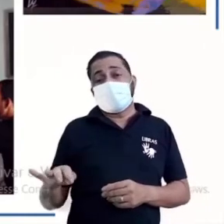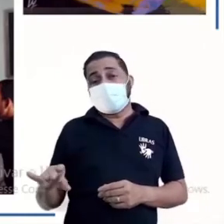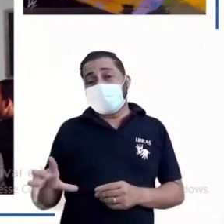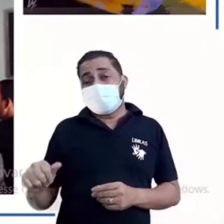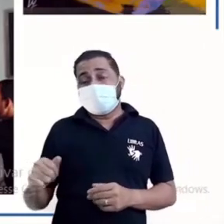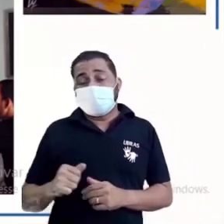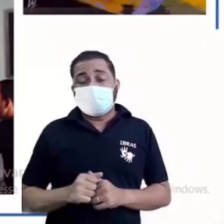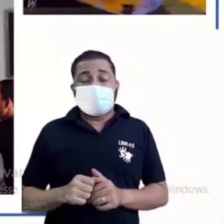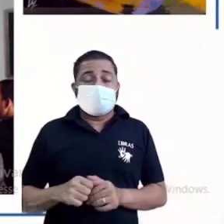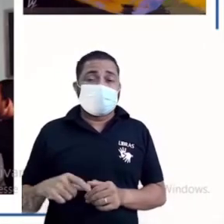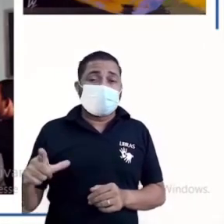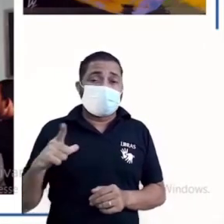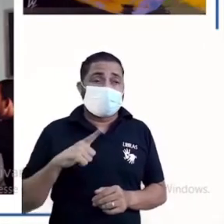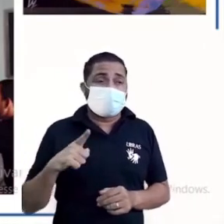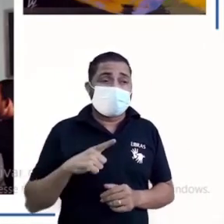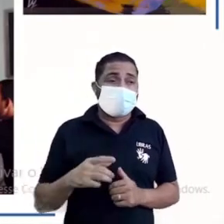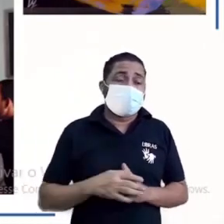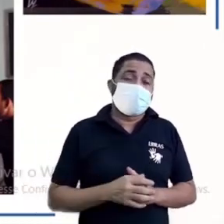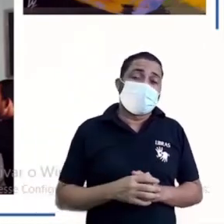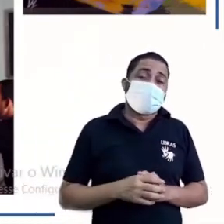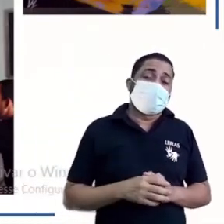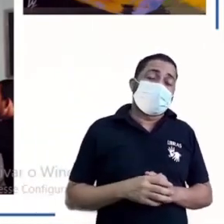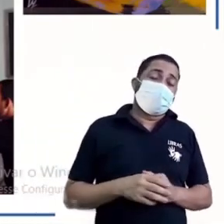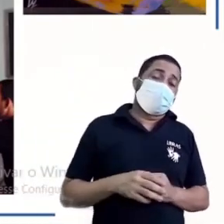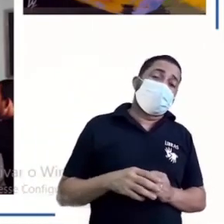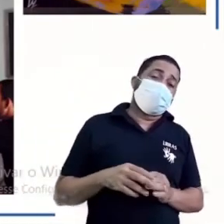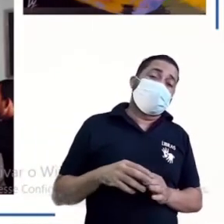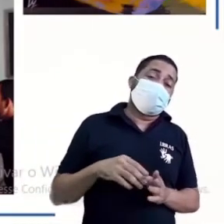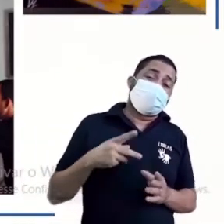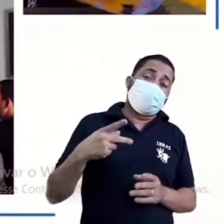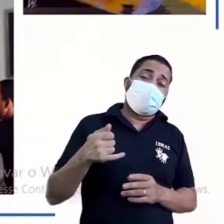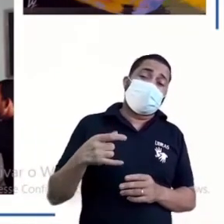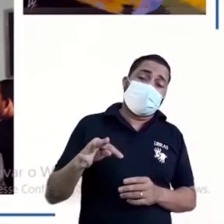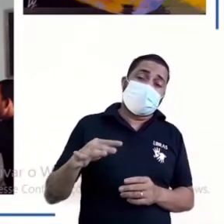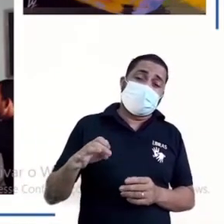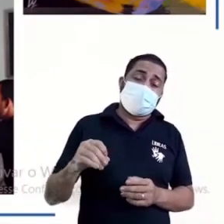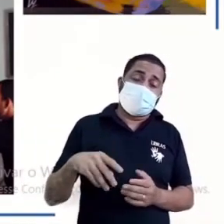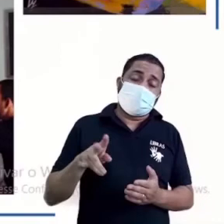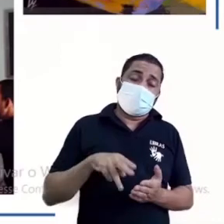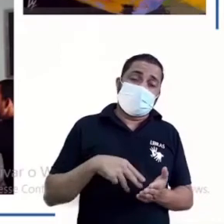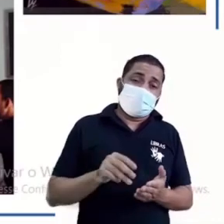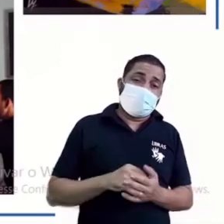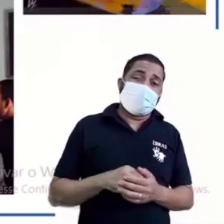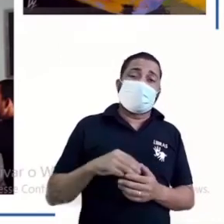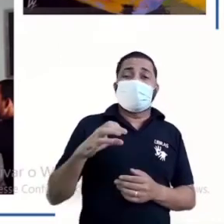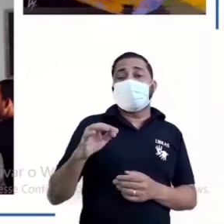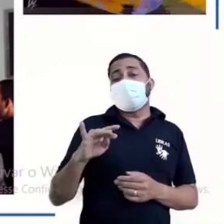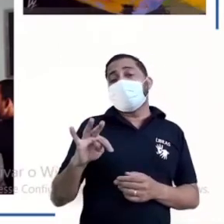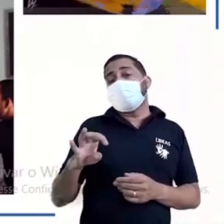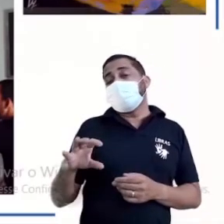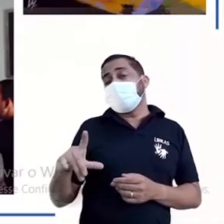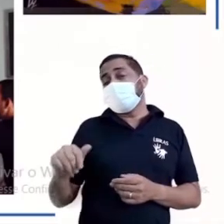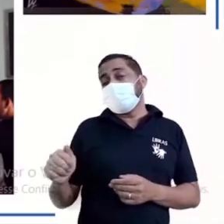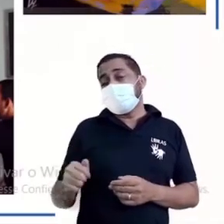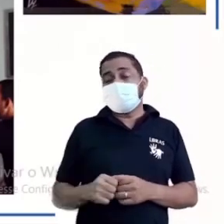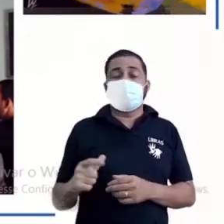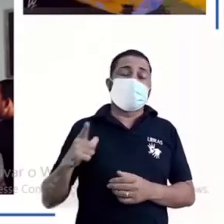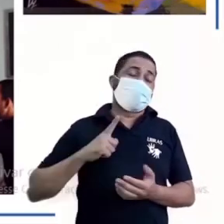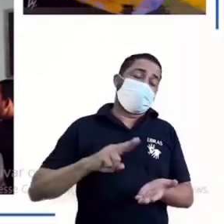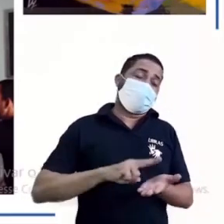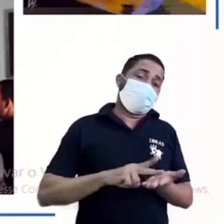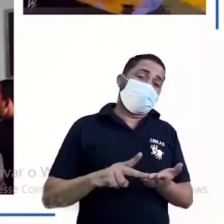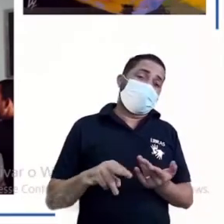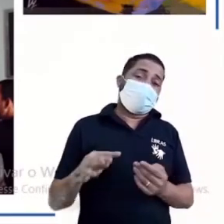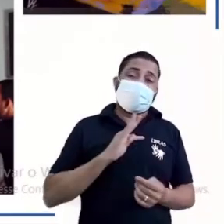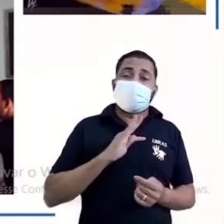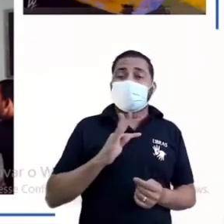pinturas feitas com pastel, nós temos pintura acrílica, né? Nós temos várias